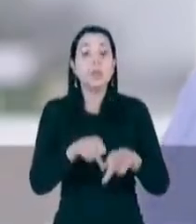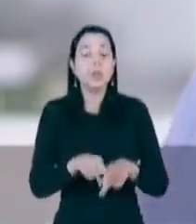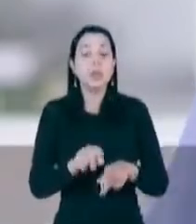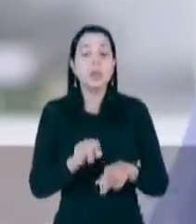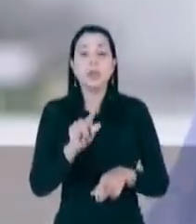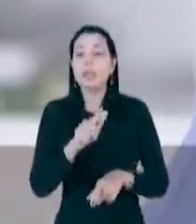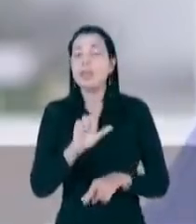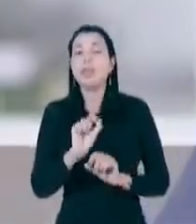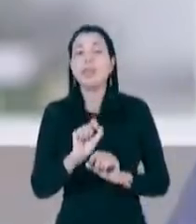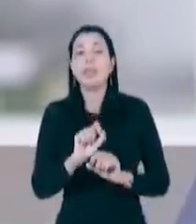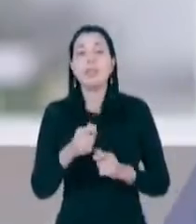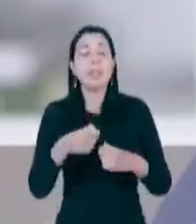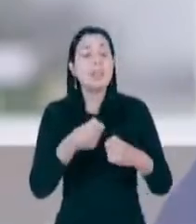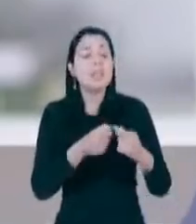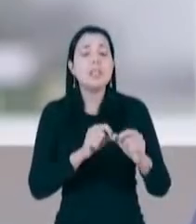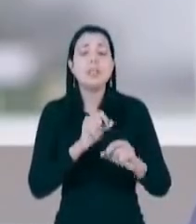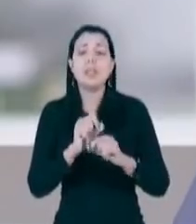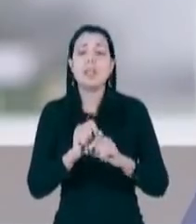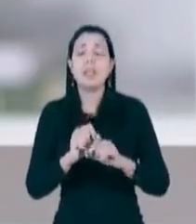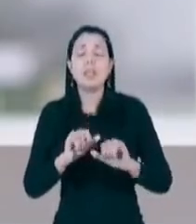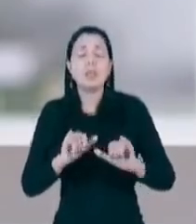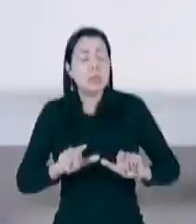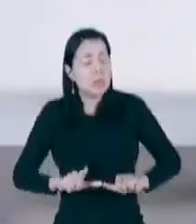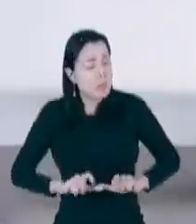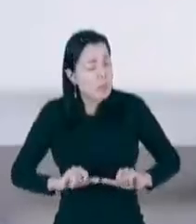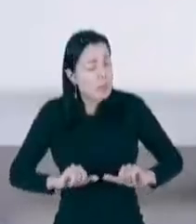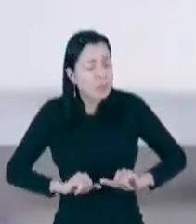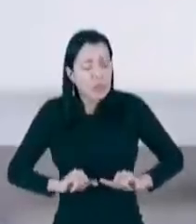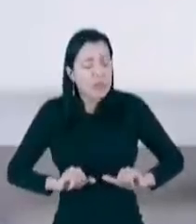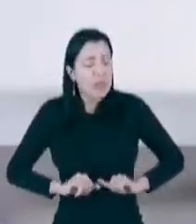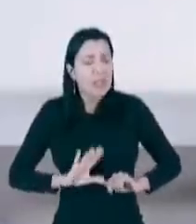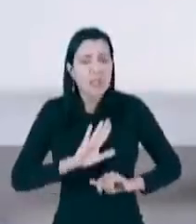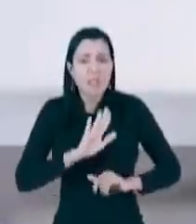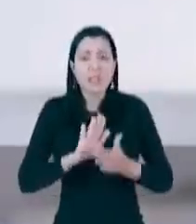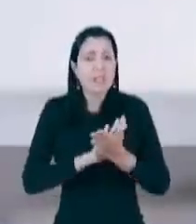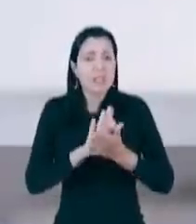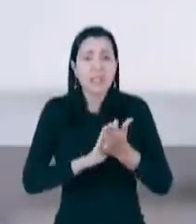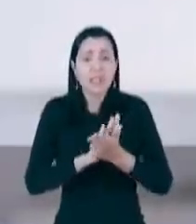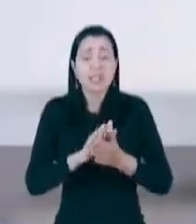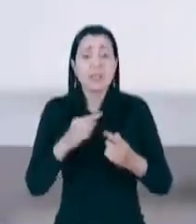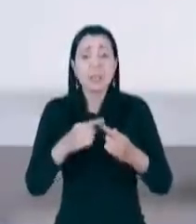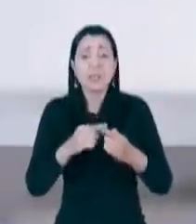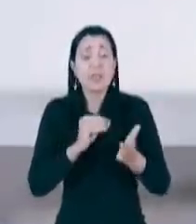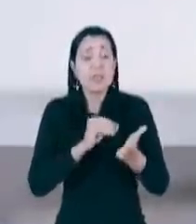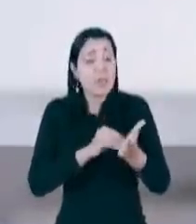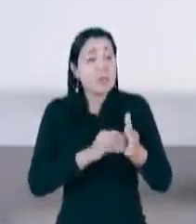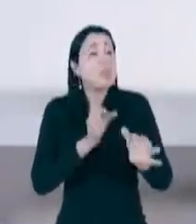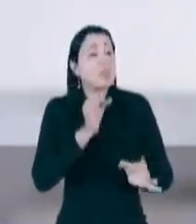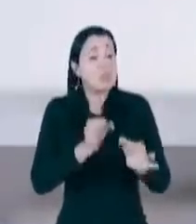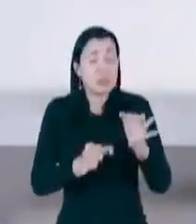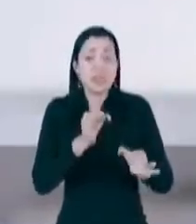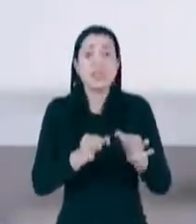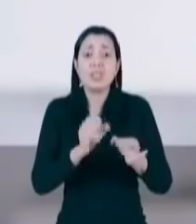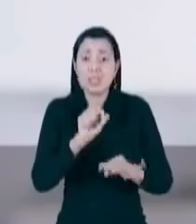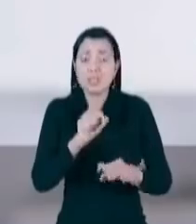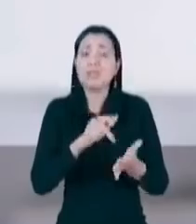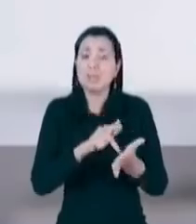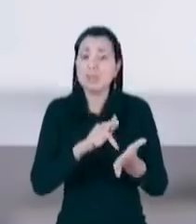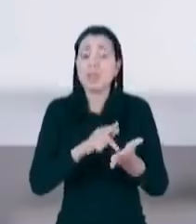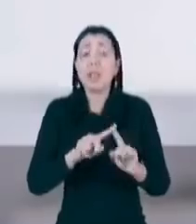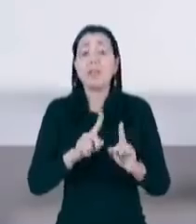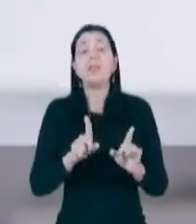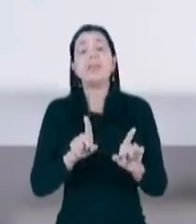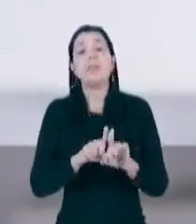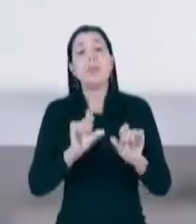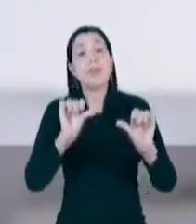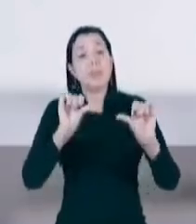não deveriam estar passando por tanto sofrimento. Minha indignação diante de tanta injustiça é muito grande. Mas